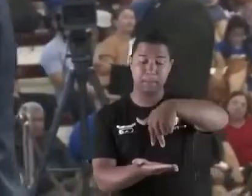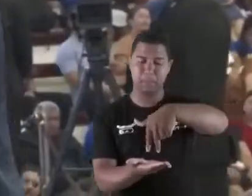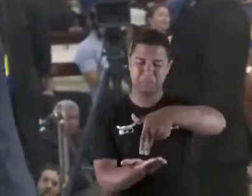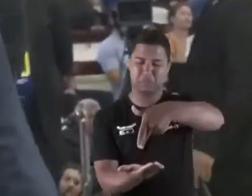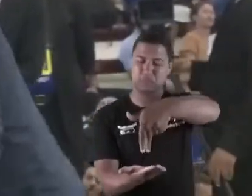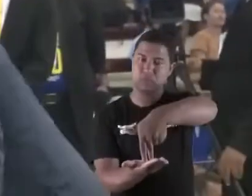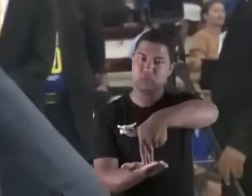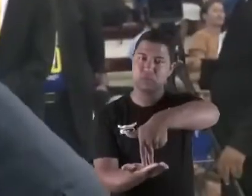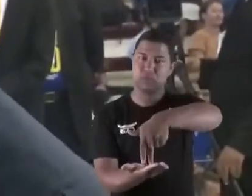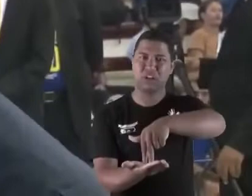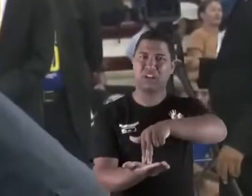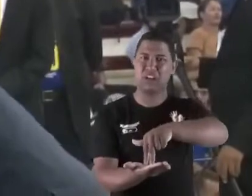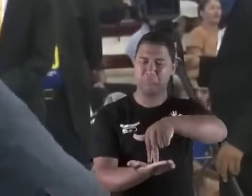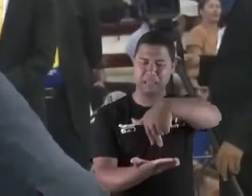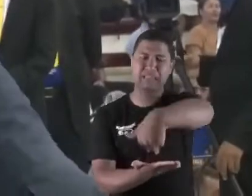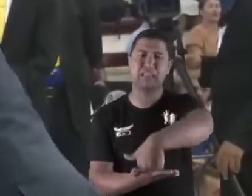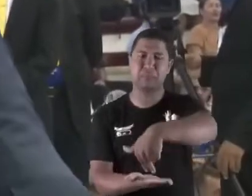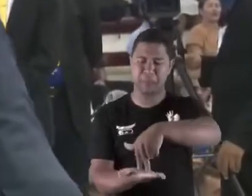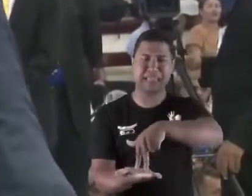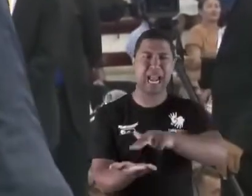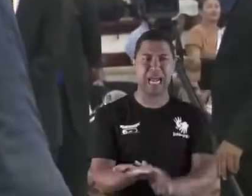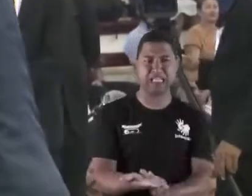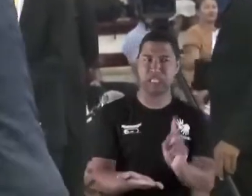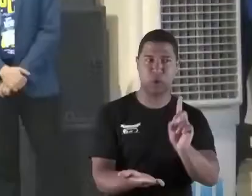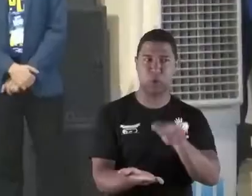Ezequiel caiu para frente.